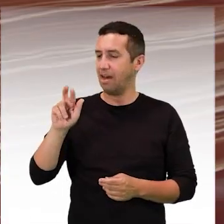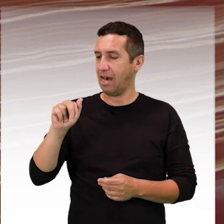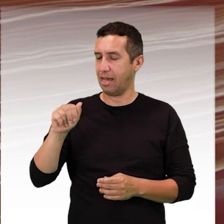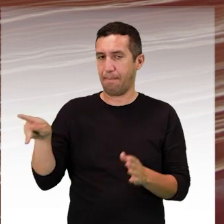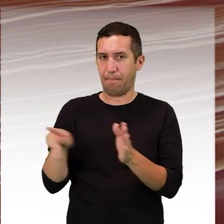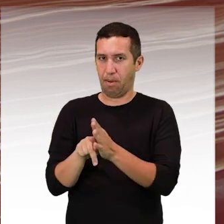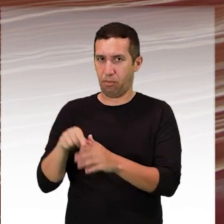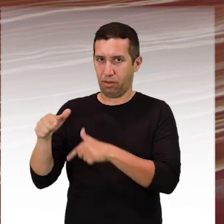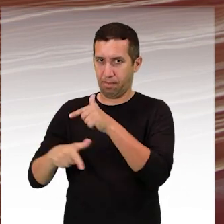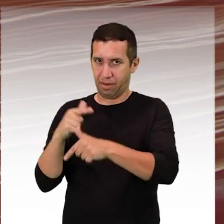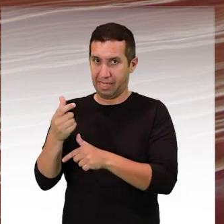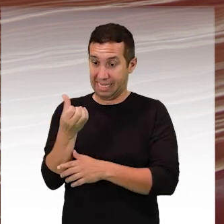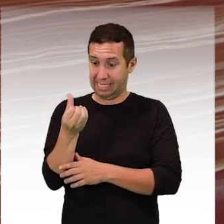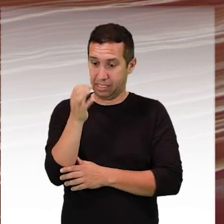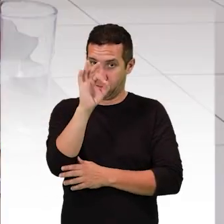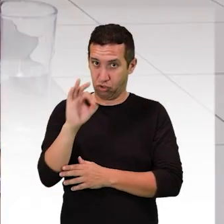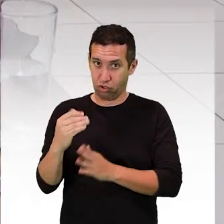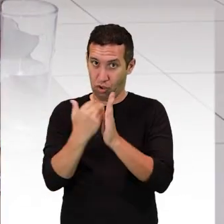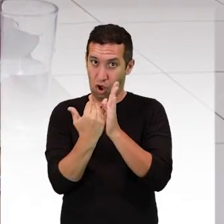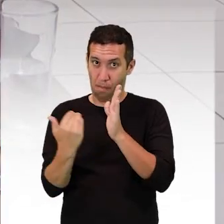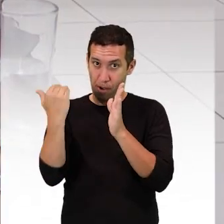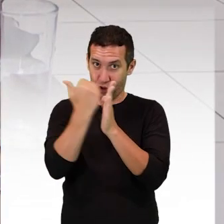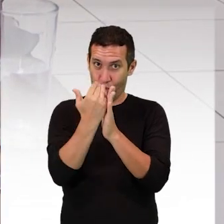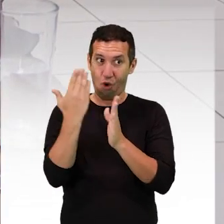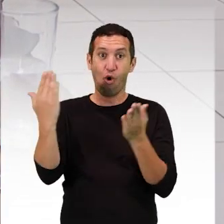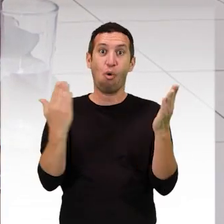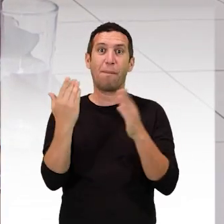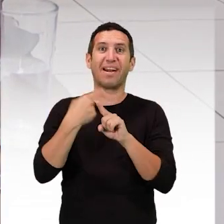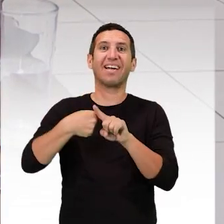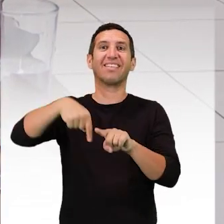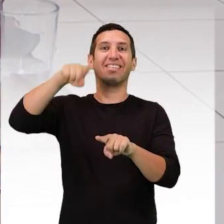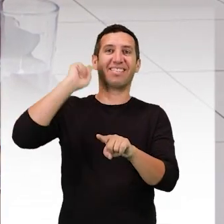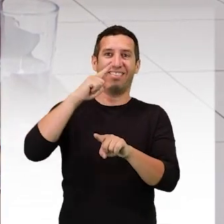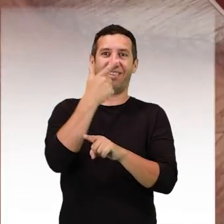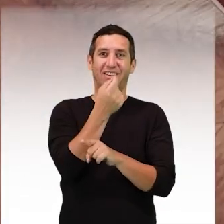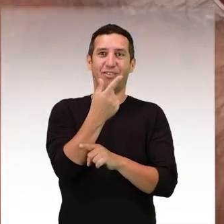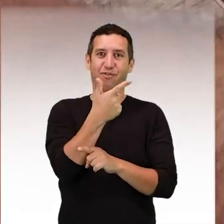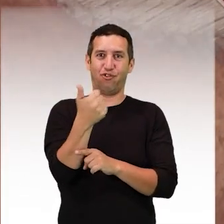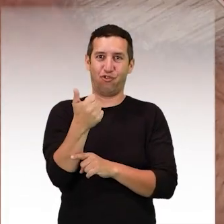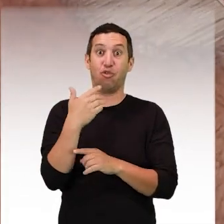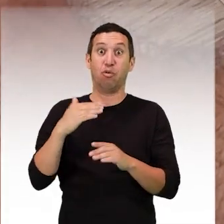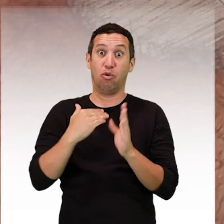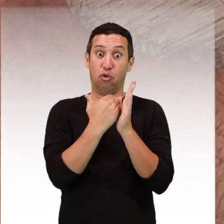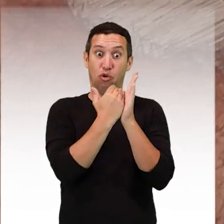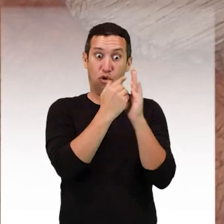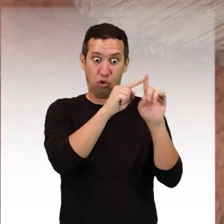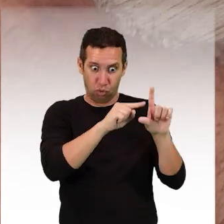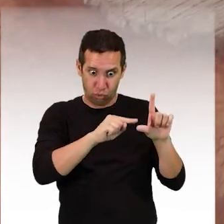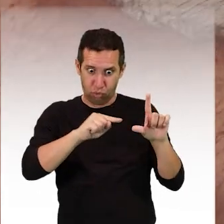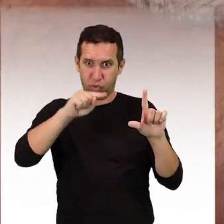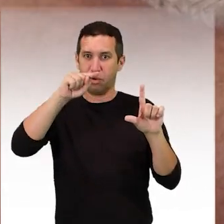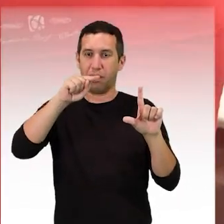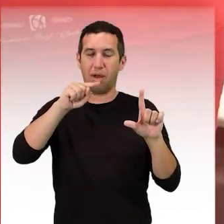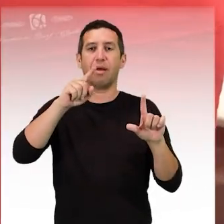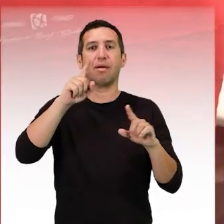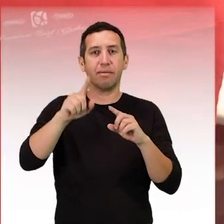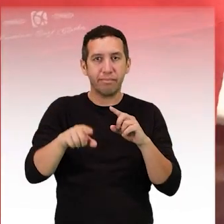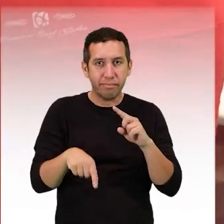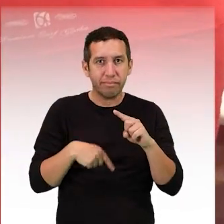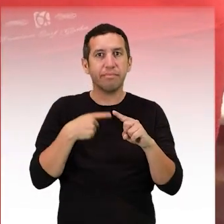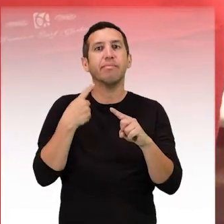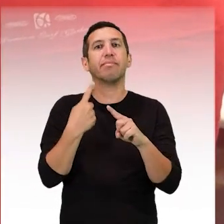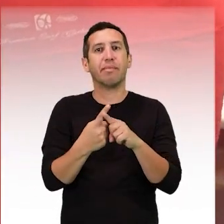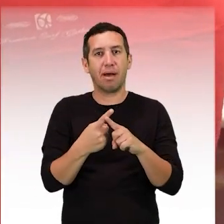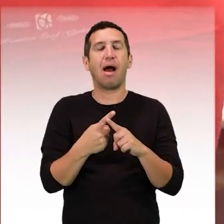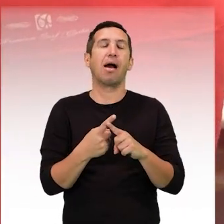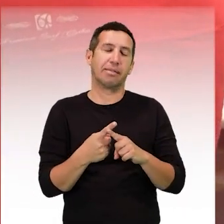processos. Nas varas do trabalho, houve um aumento de 6% em relação ao ano anterior. O saldo de processos ao final de